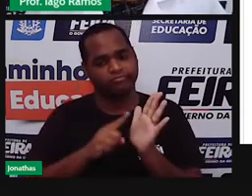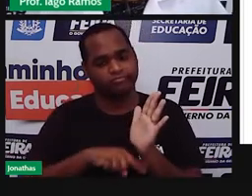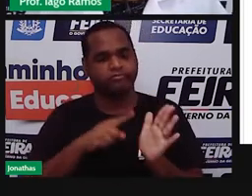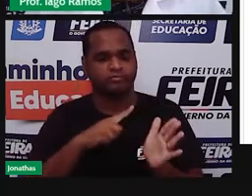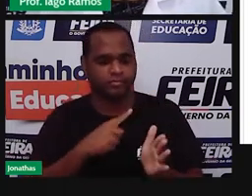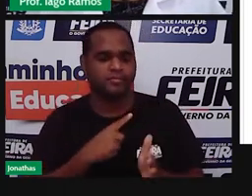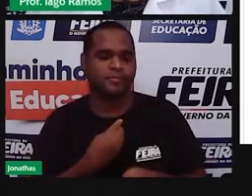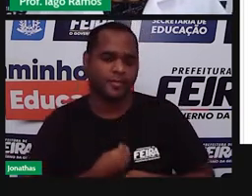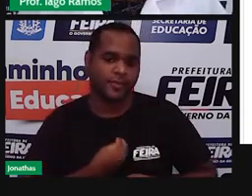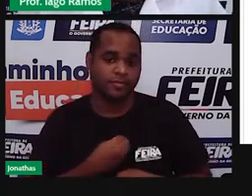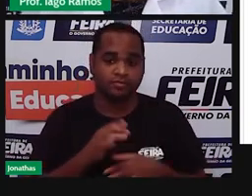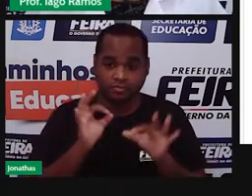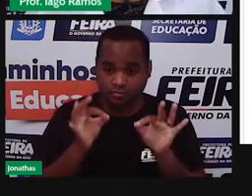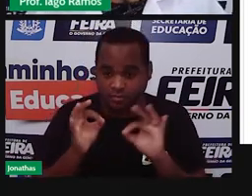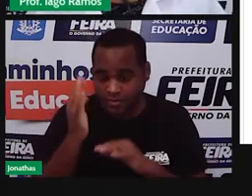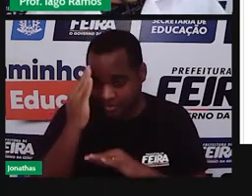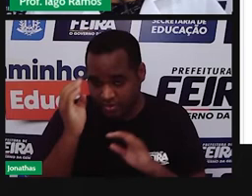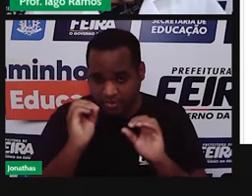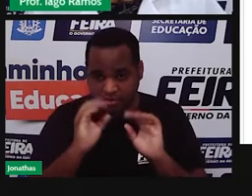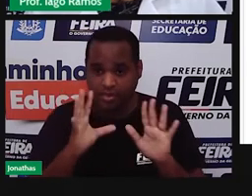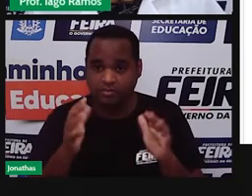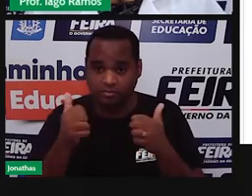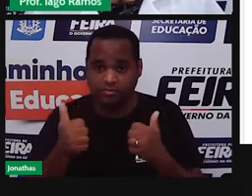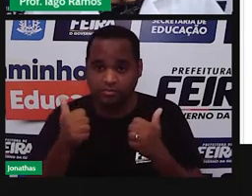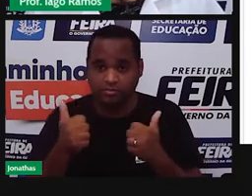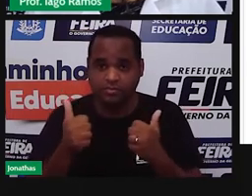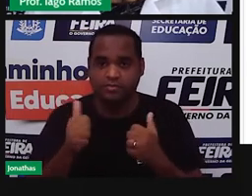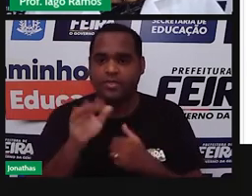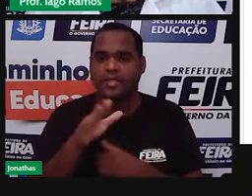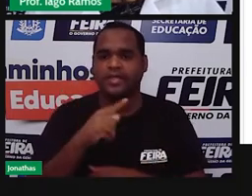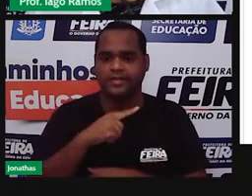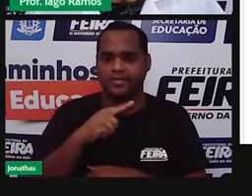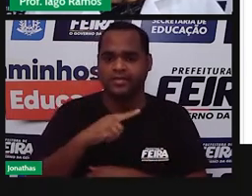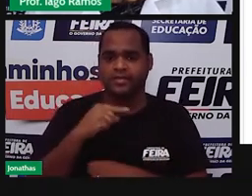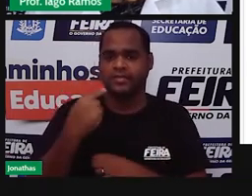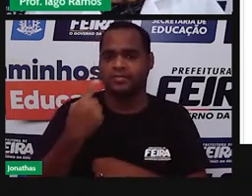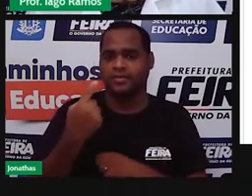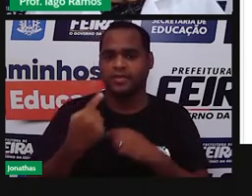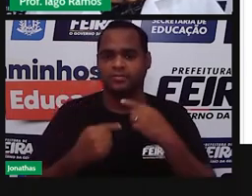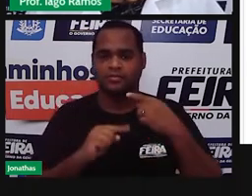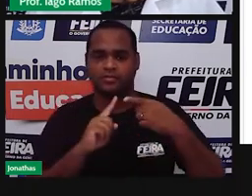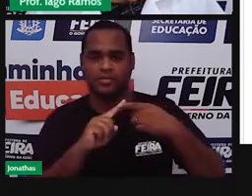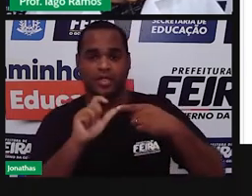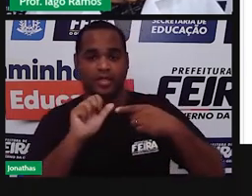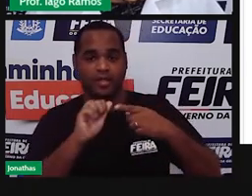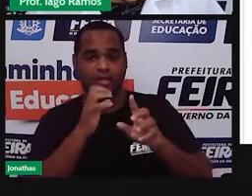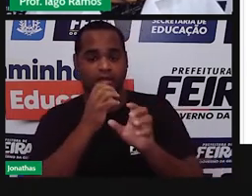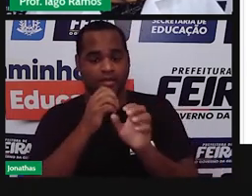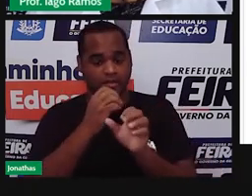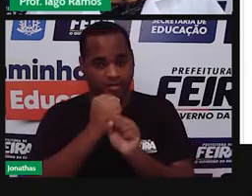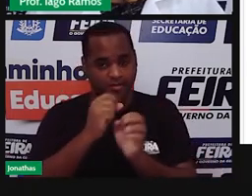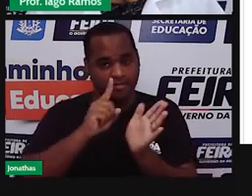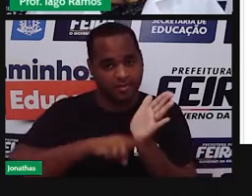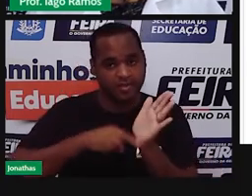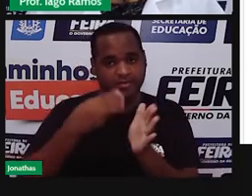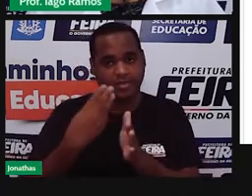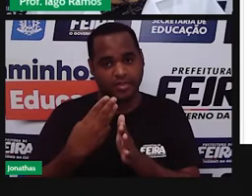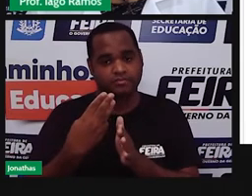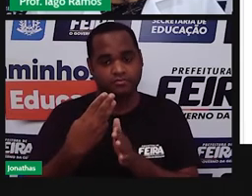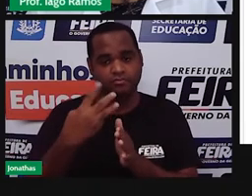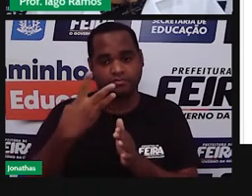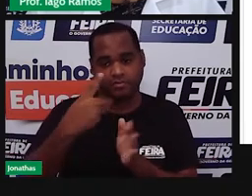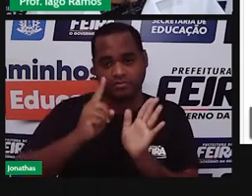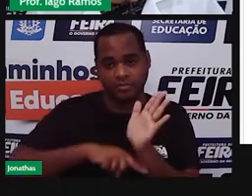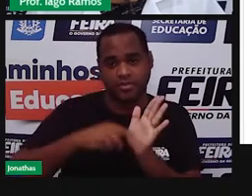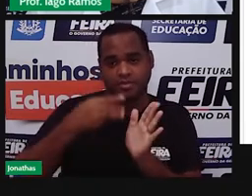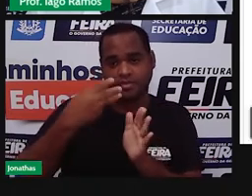tá? Certo? Então, ali, ó, no primeiro item, no item A, vamos somar menos 3, ó,